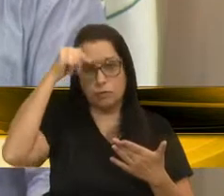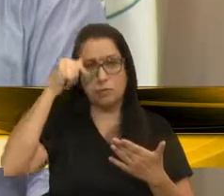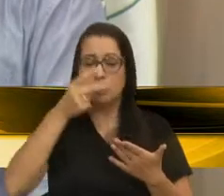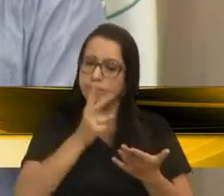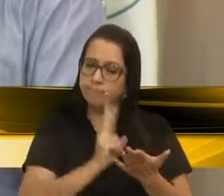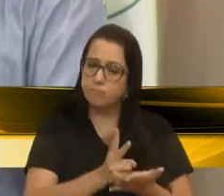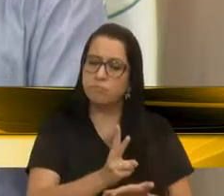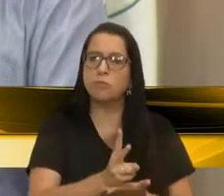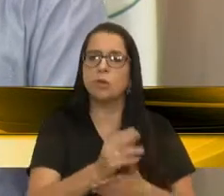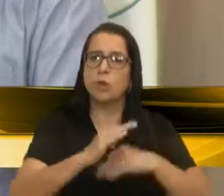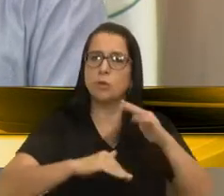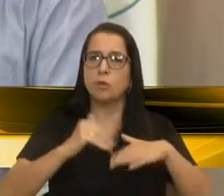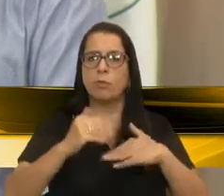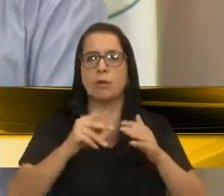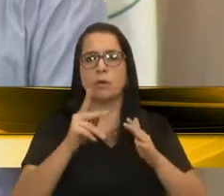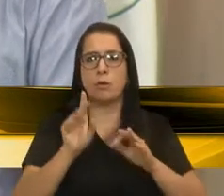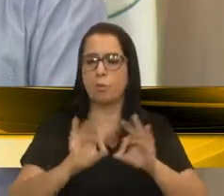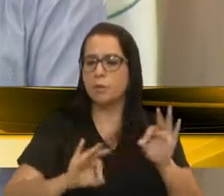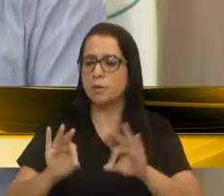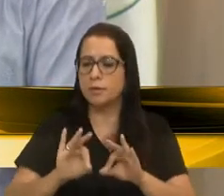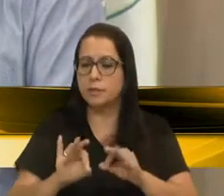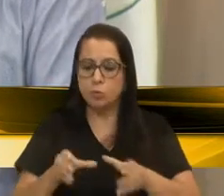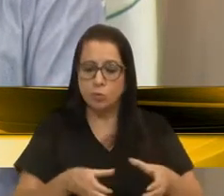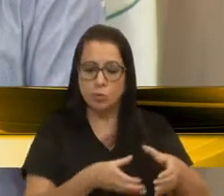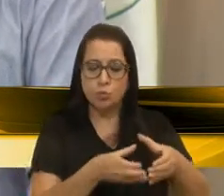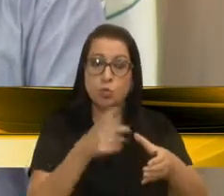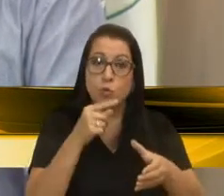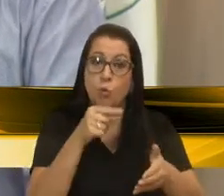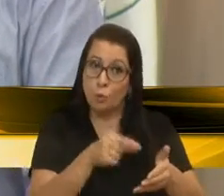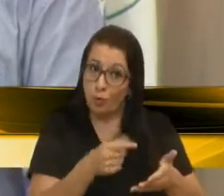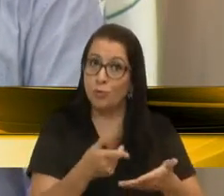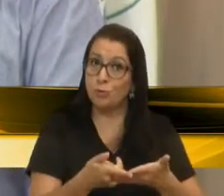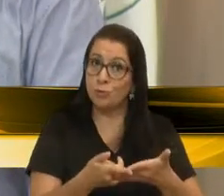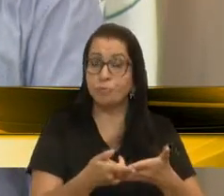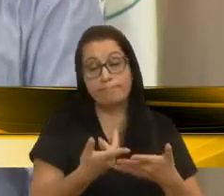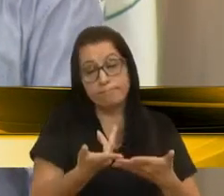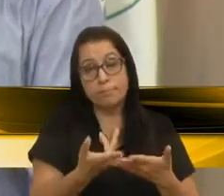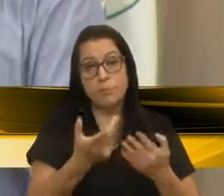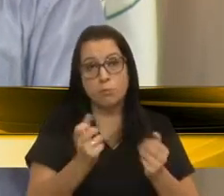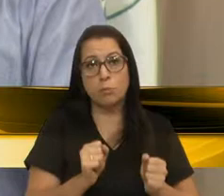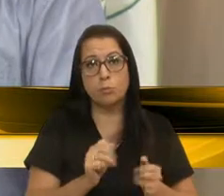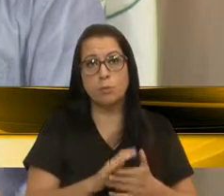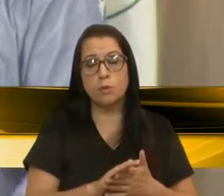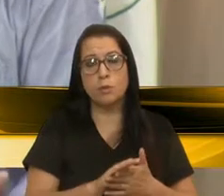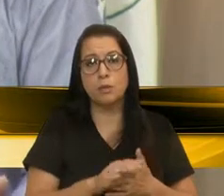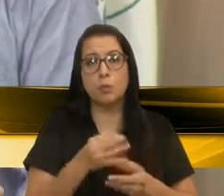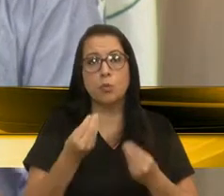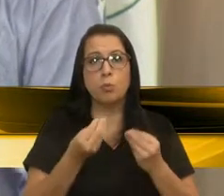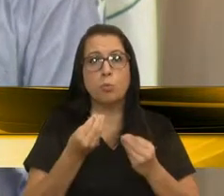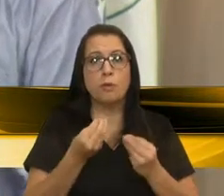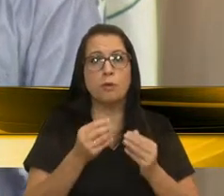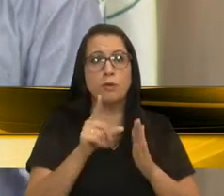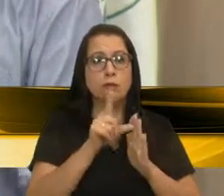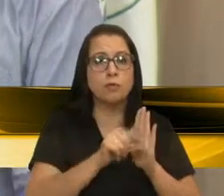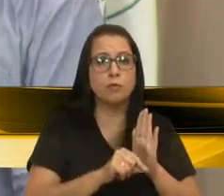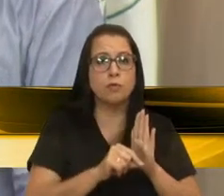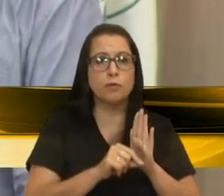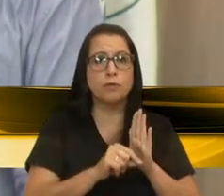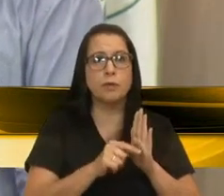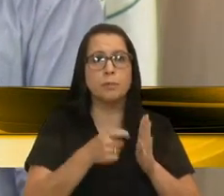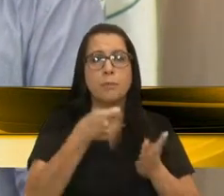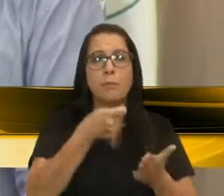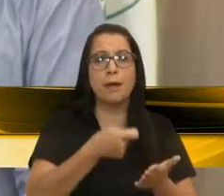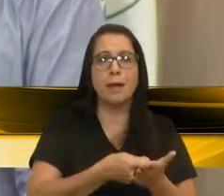dê continuidade ao plano diretor de esgotos e me permitam, né, como é que vai reduzir tarifa no